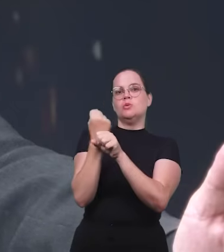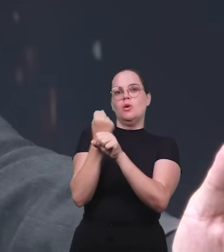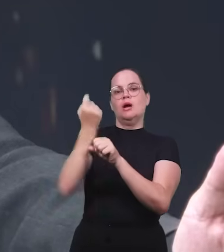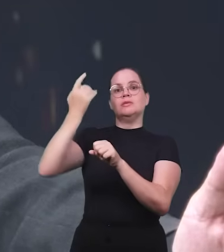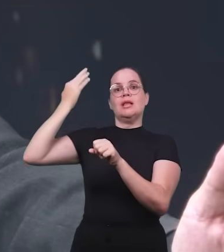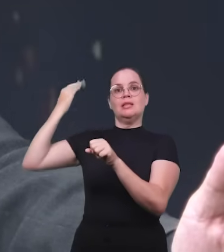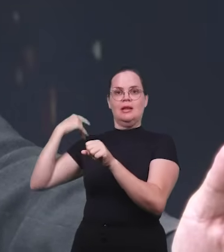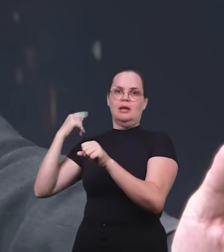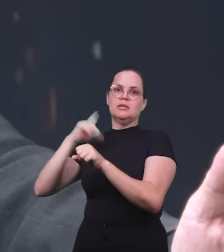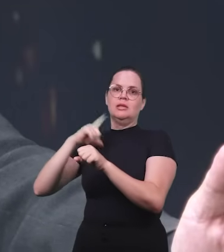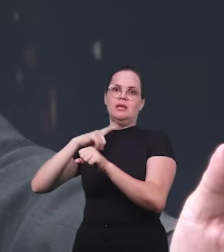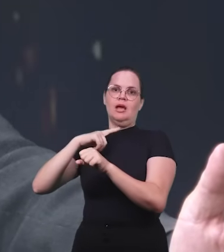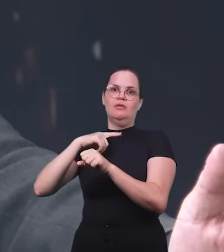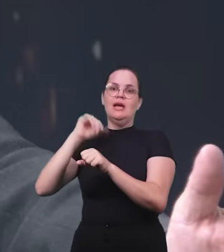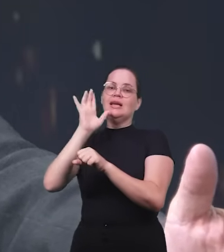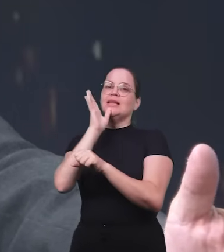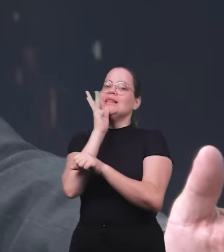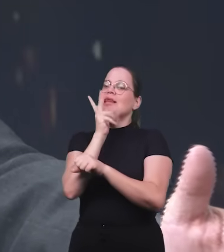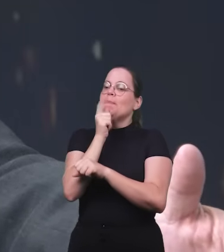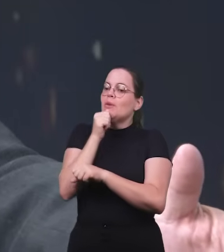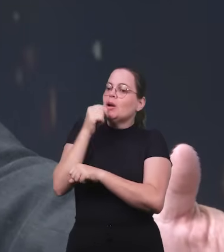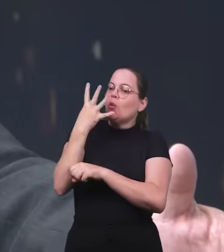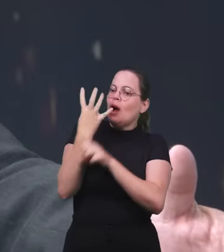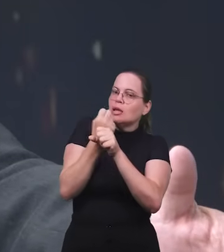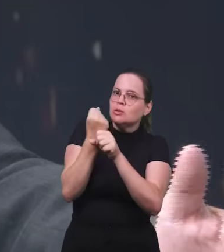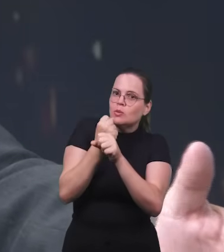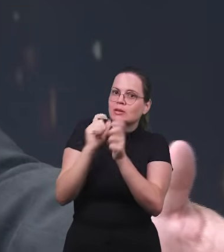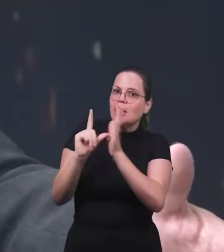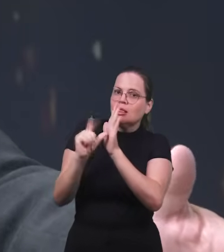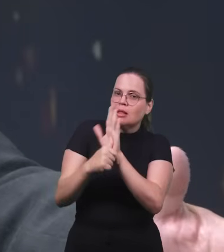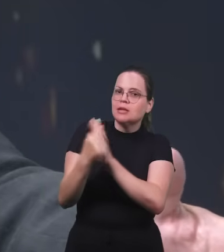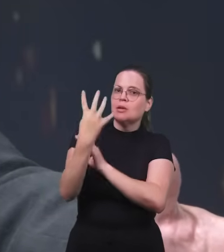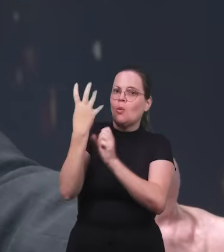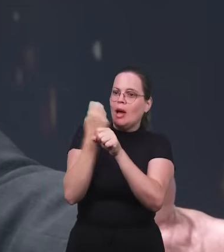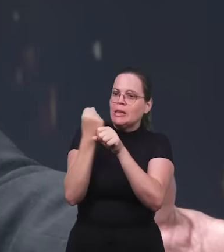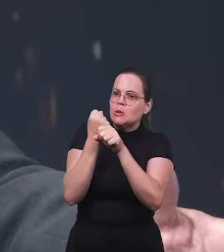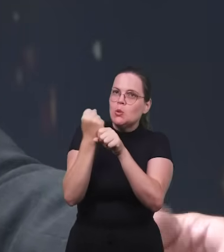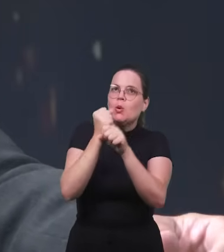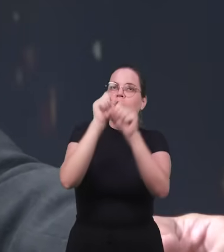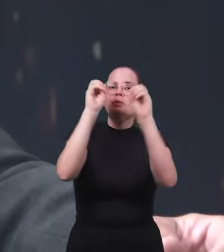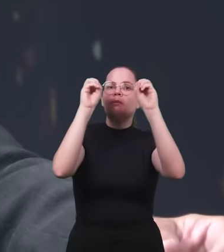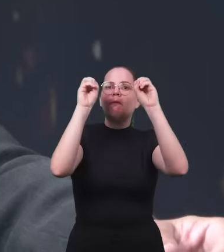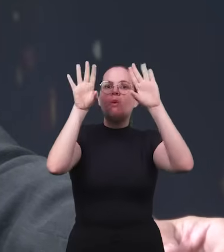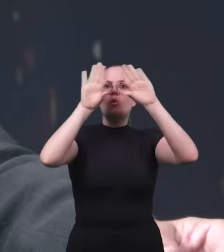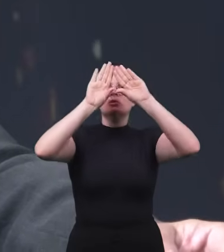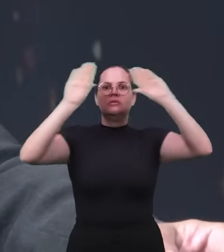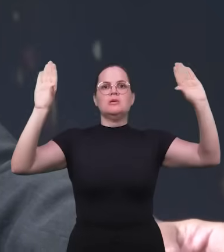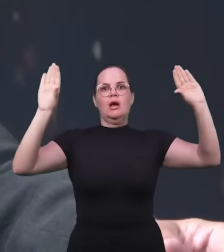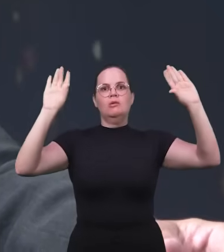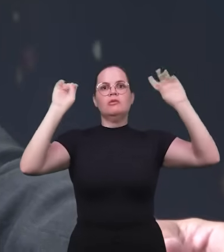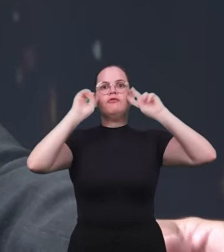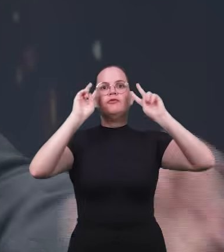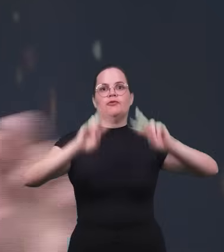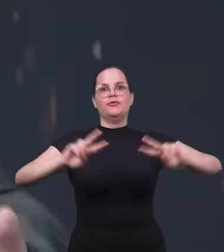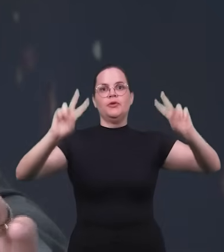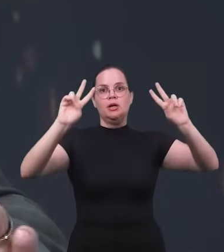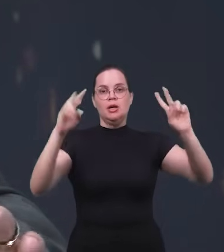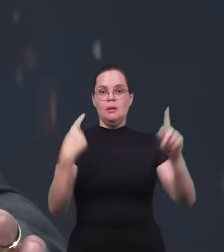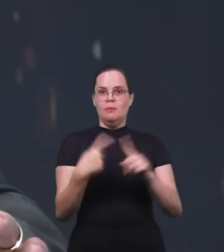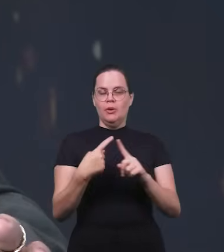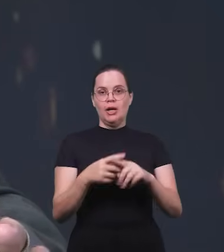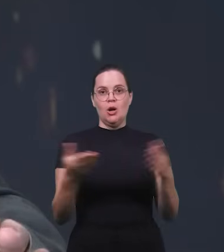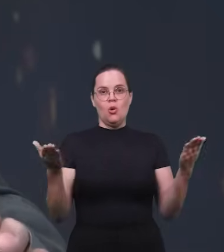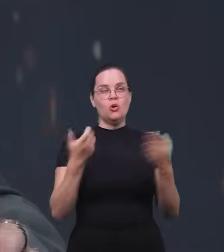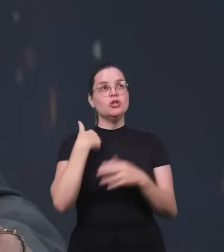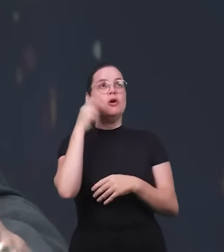uma visão do passado. Então, você repara que aí já começa a mudar uma realidade. Então, eu posso estar olhando para uma coisa que hoje ela já não